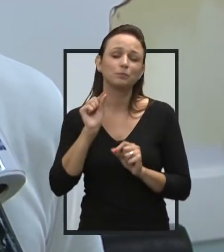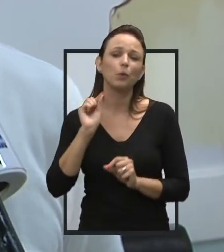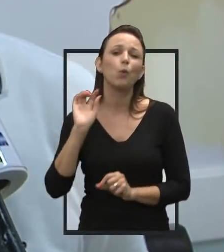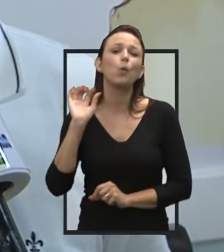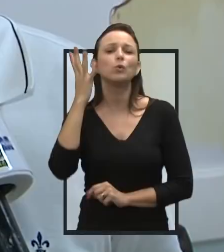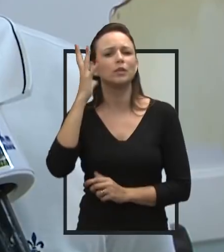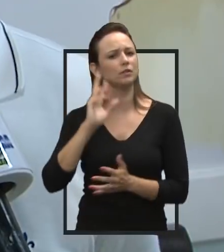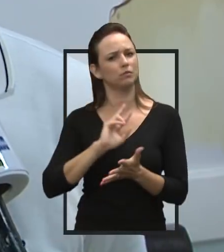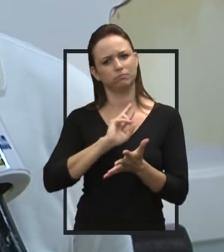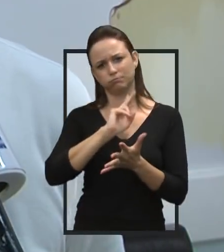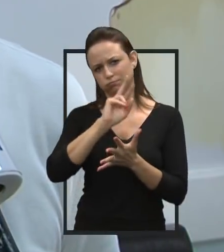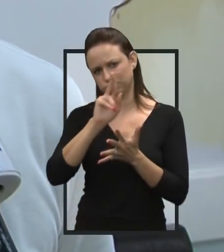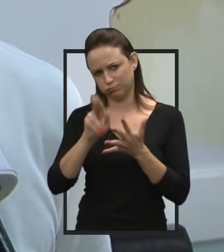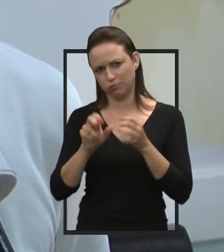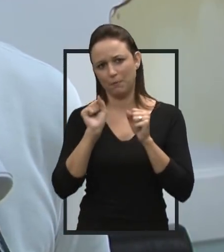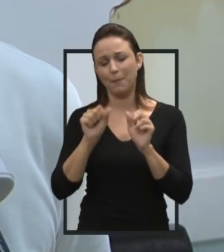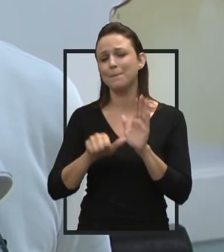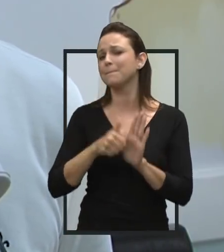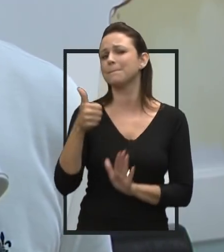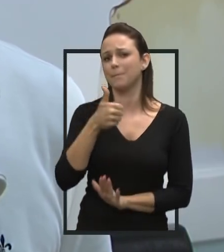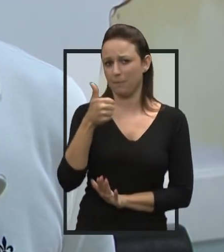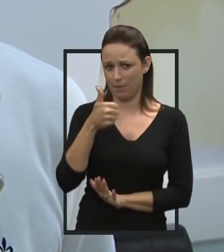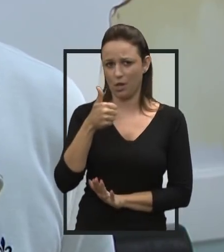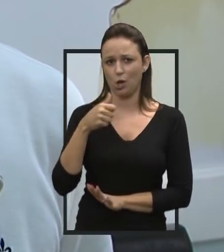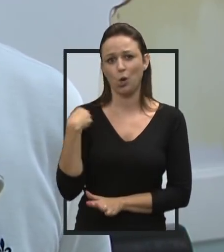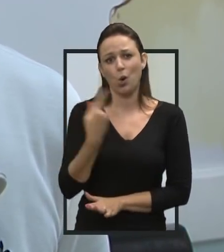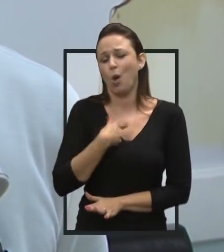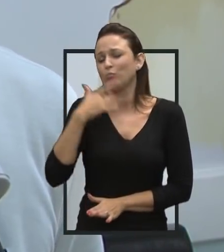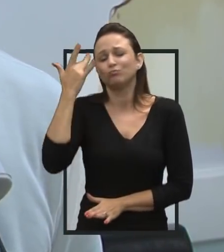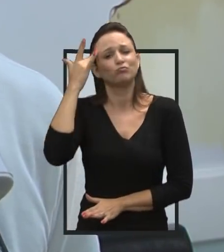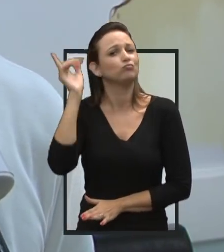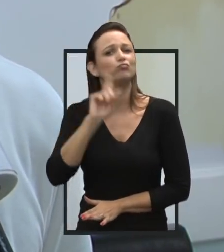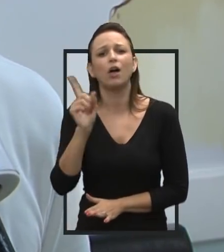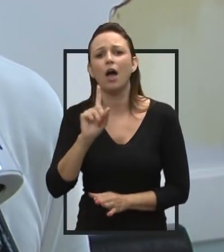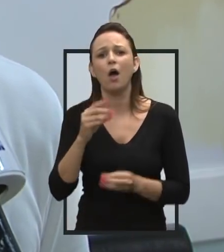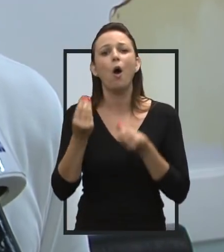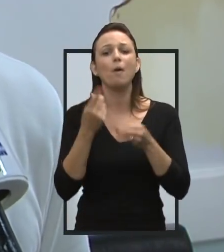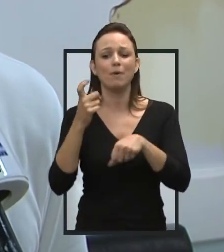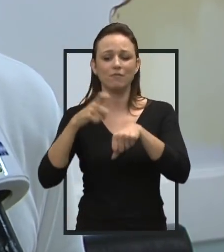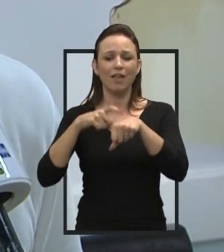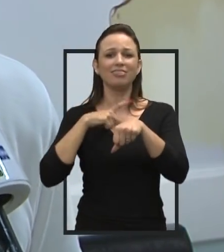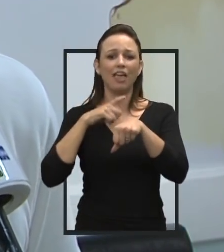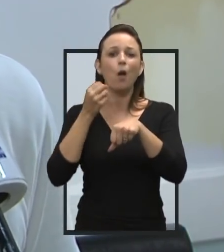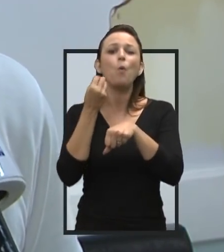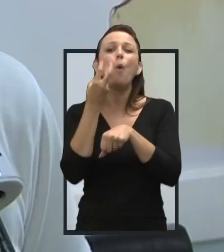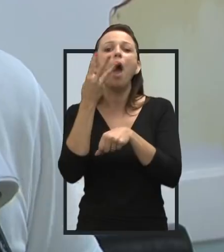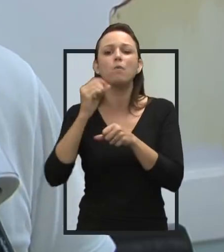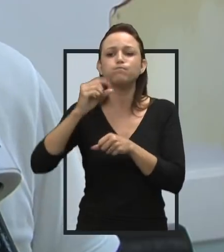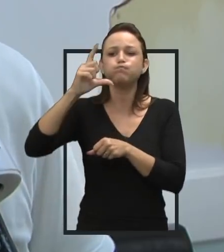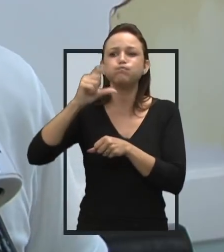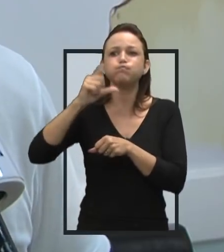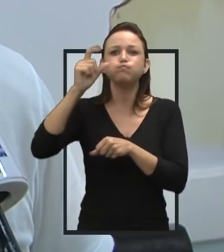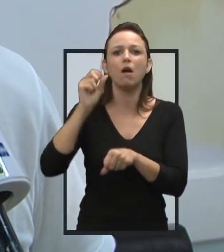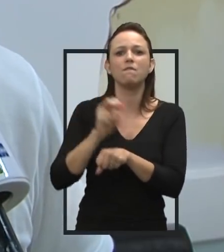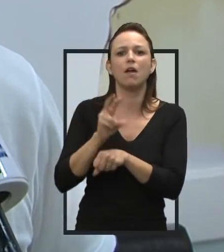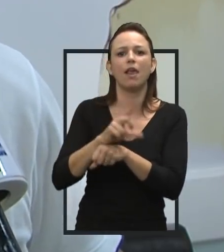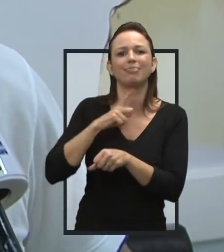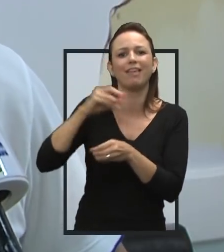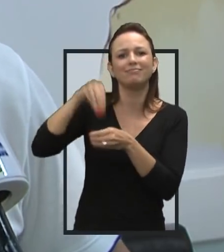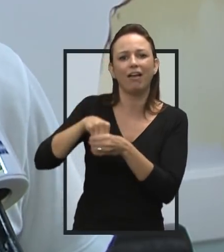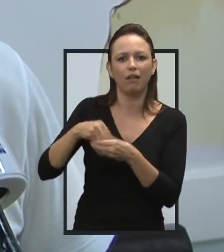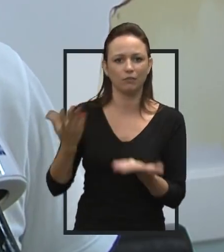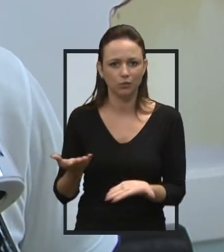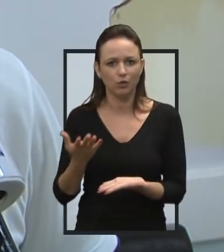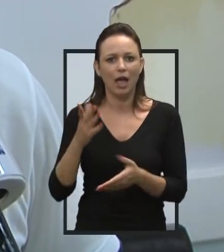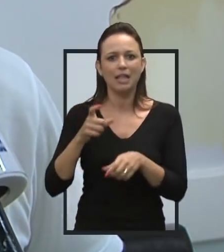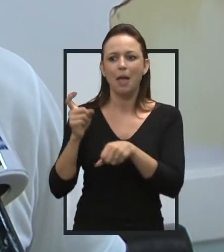ter acontecido várias situações. Primeiro, a gente nunca sabe quanto que esse bendito escorpião tinha de veneno. Às vezes um escorpião